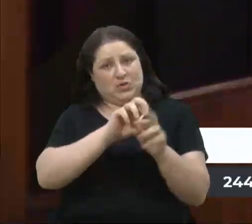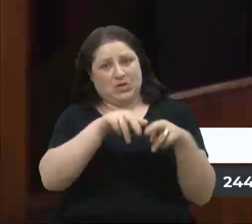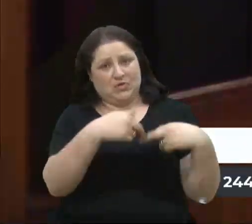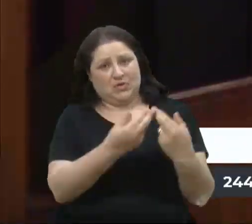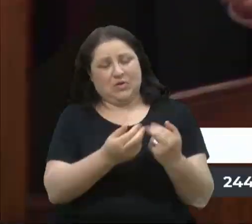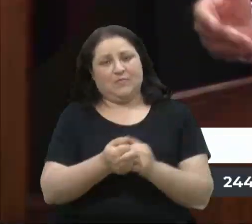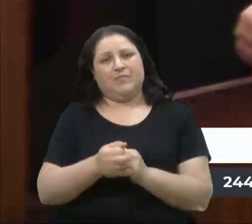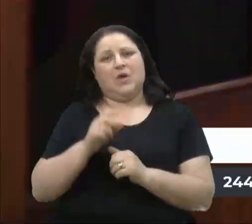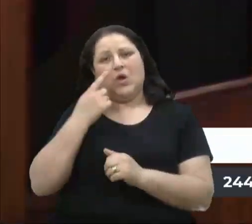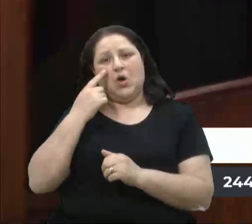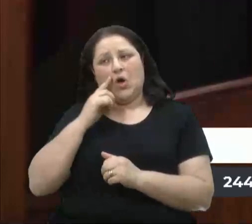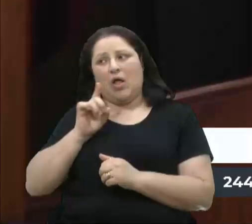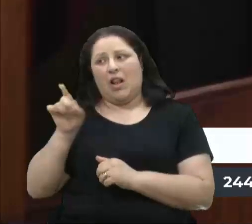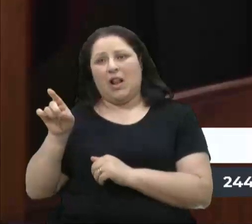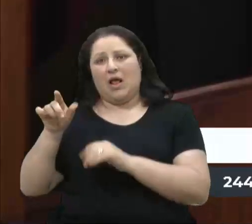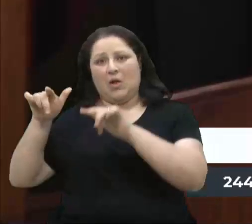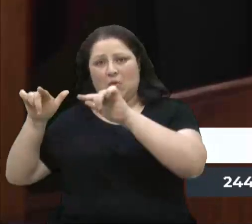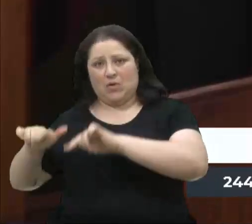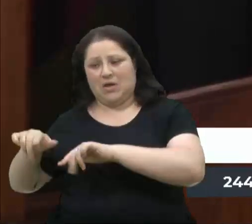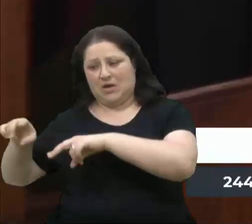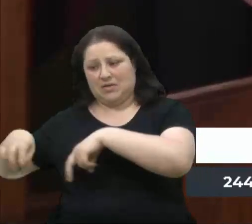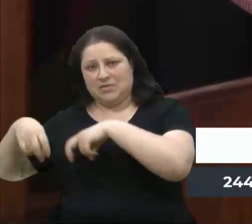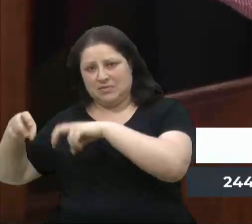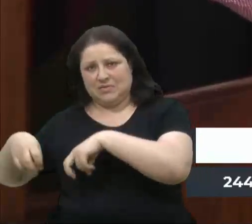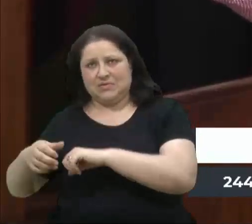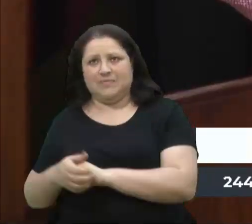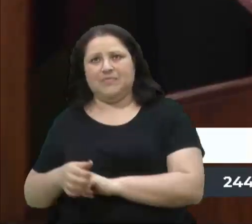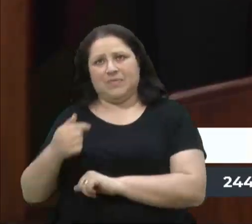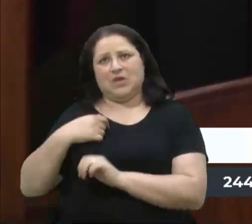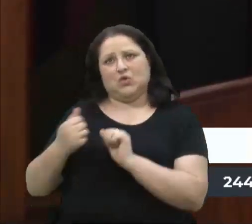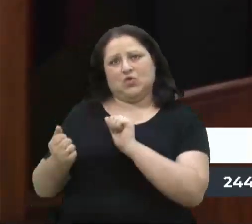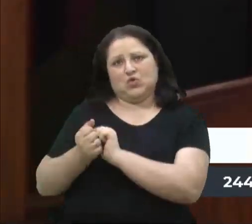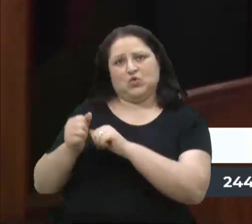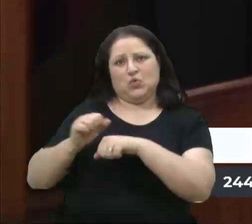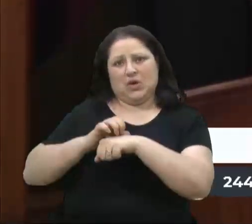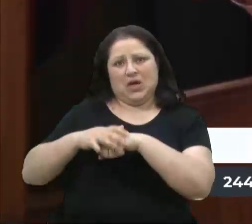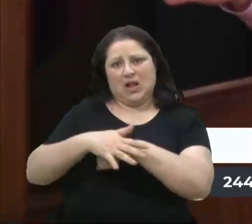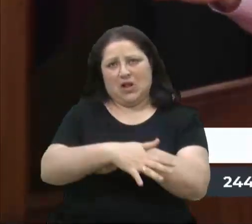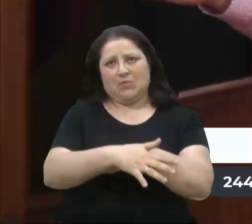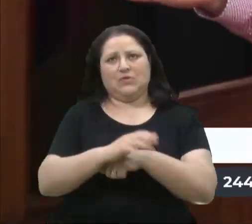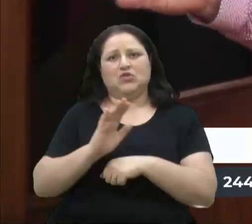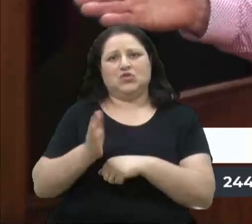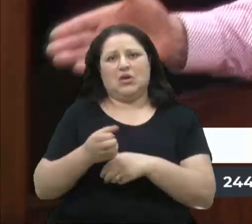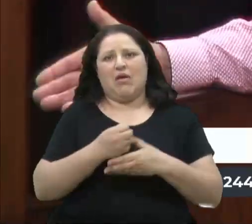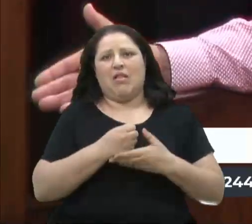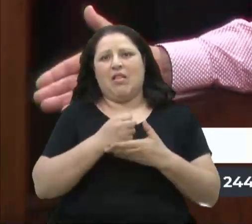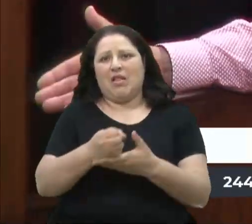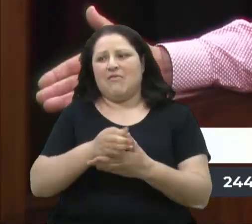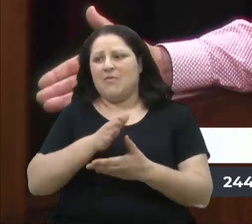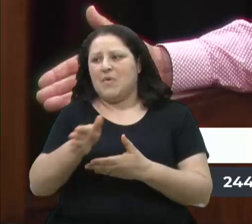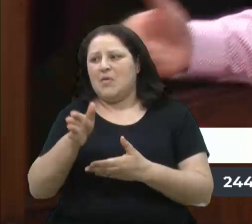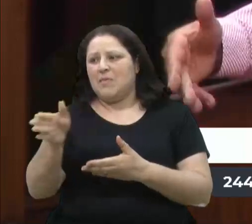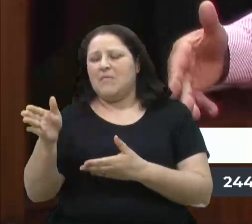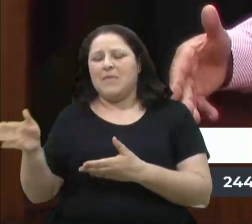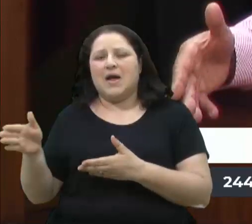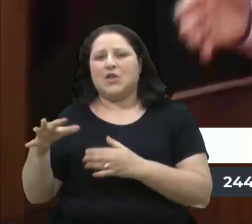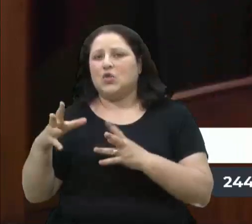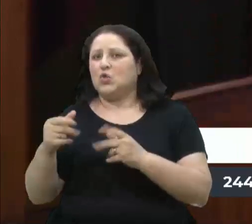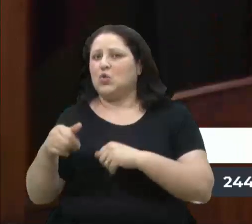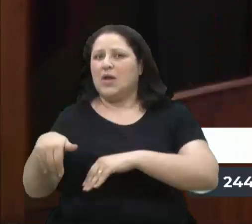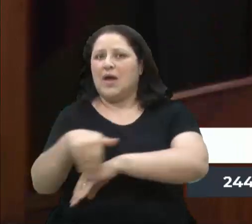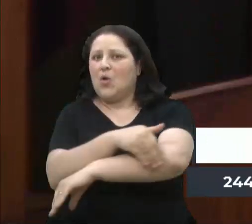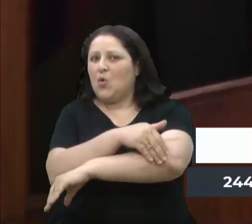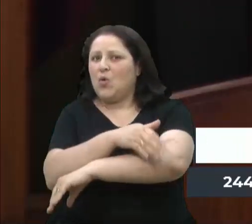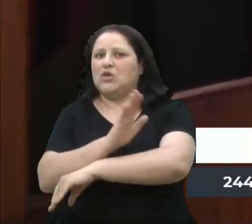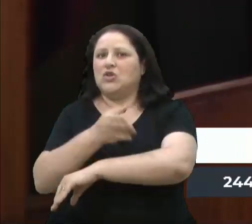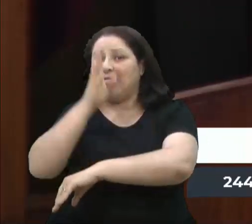nada contra, que eu estou junto, é um bairro que eu atuo muito, no Alto de Galópolis, foi levado água para todas as ruas, e de graça,